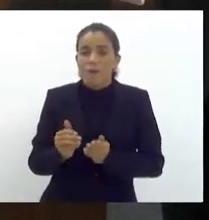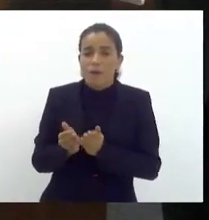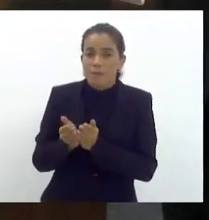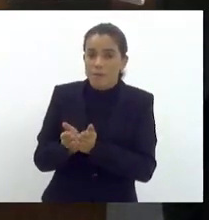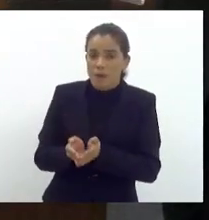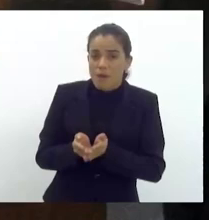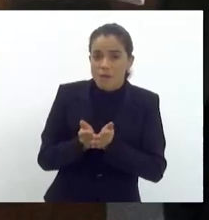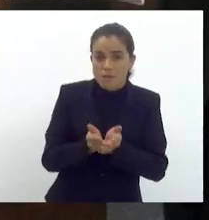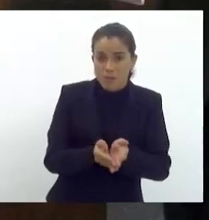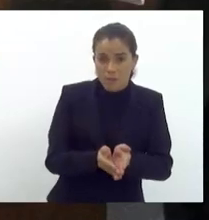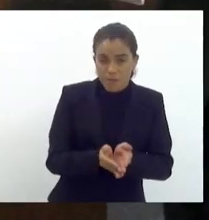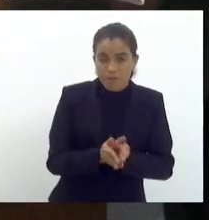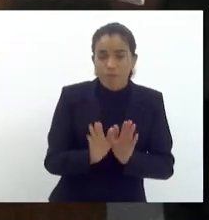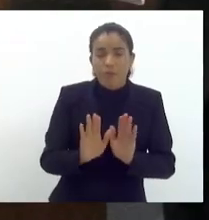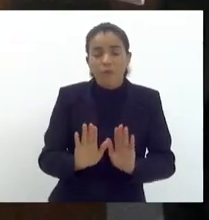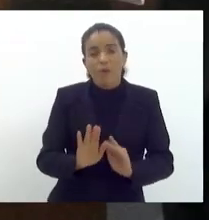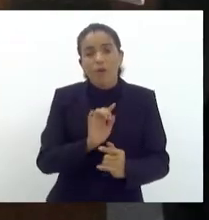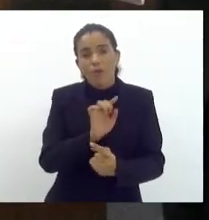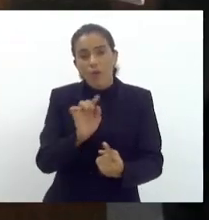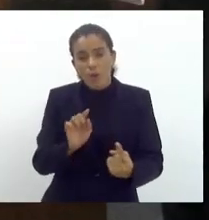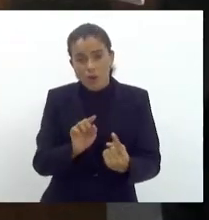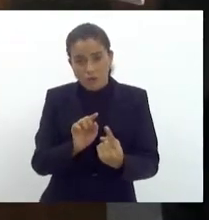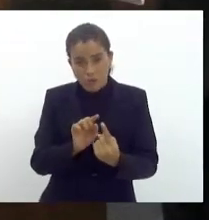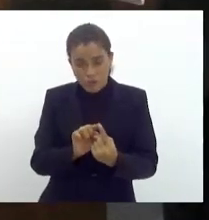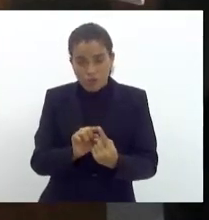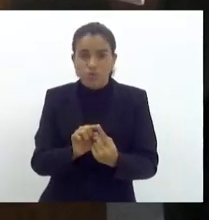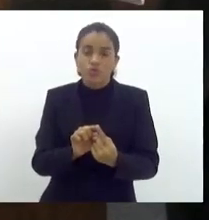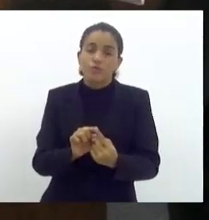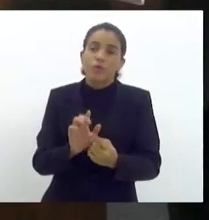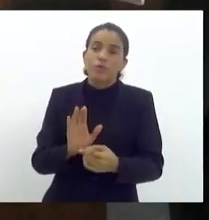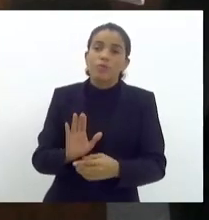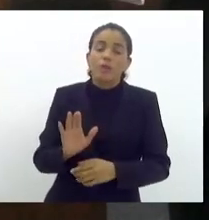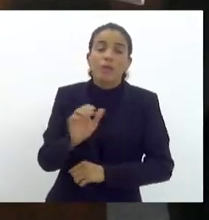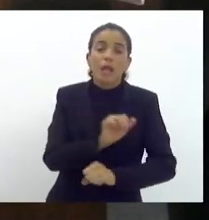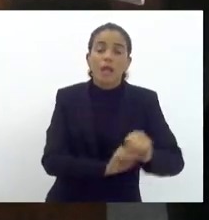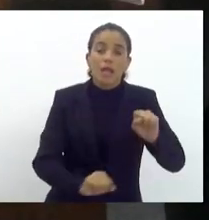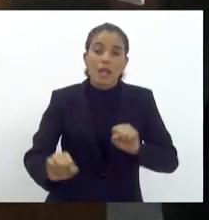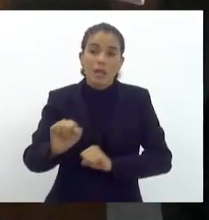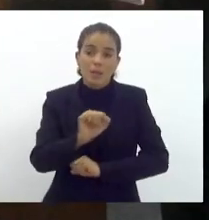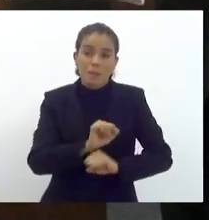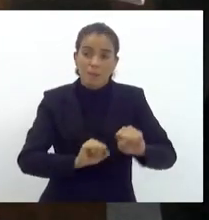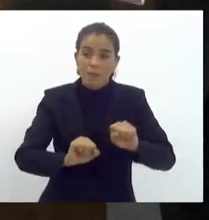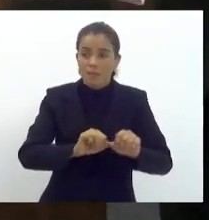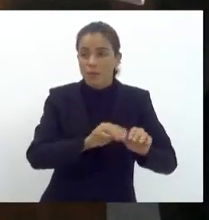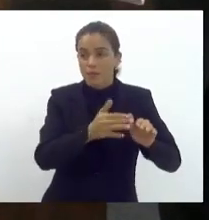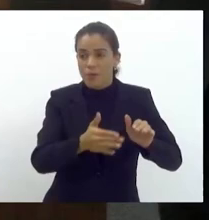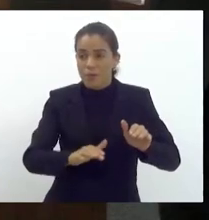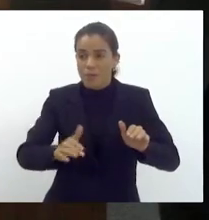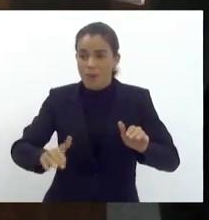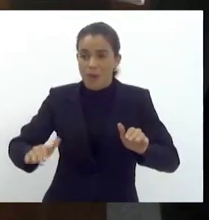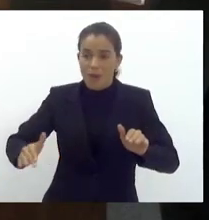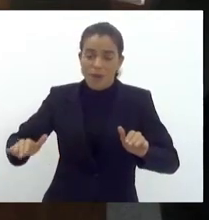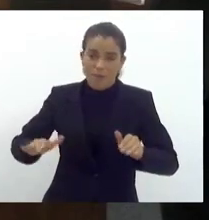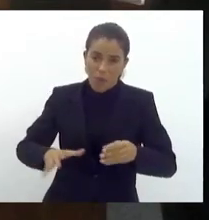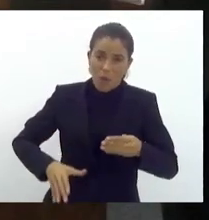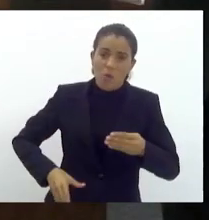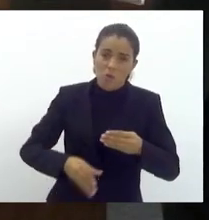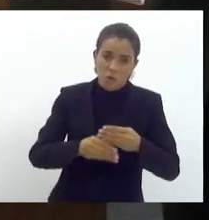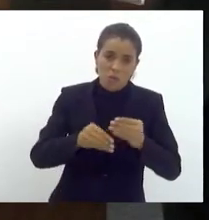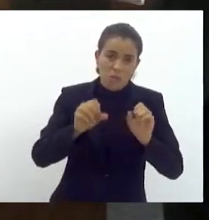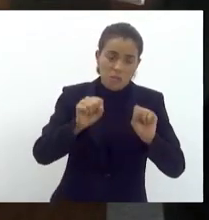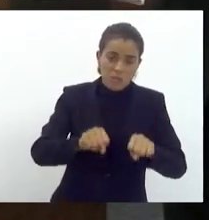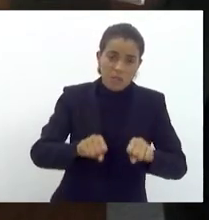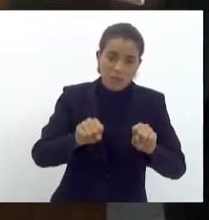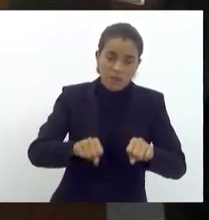que cobrar com o objetivo de utilizar esse recurso para limpeza dos mares aí me somar aqui aos projetos do deputado Carlos